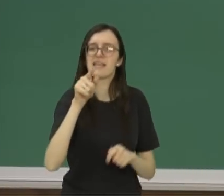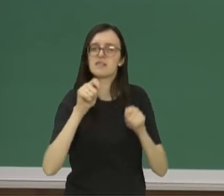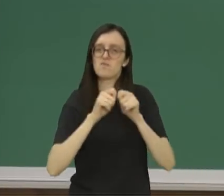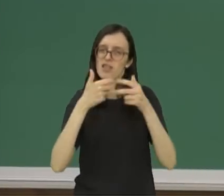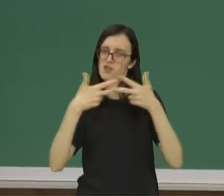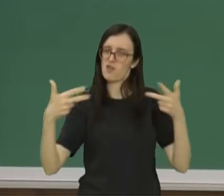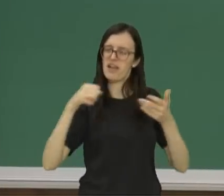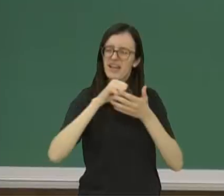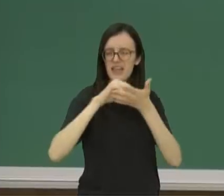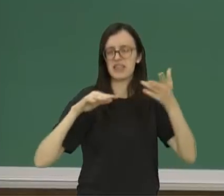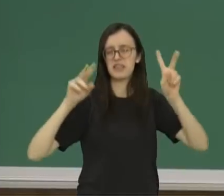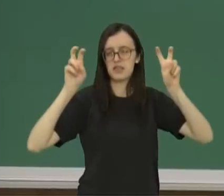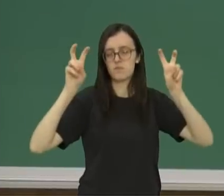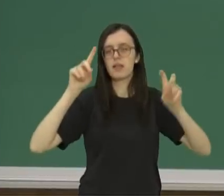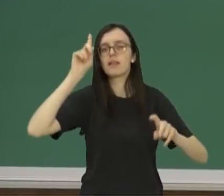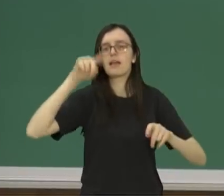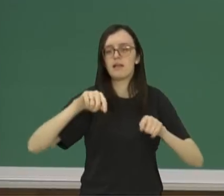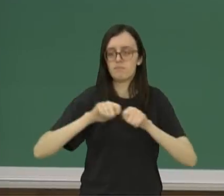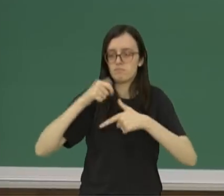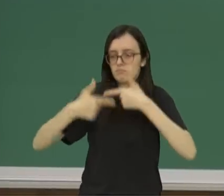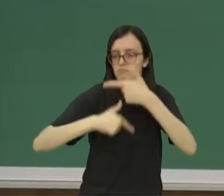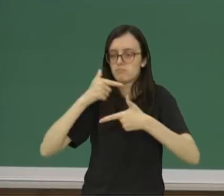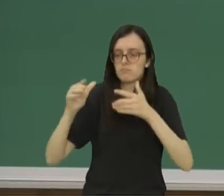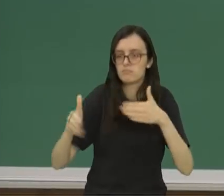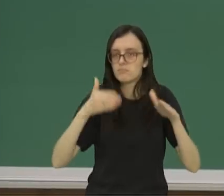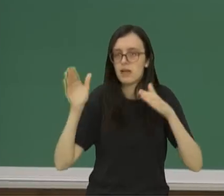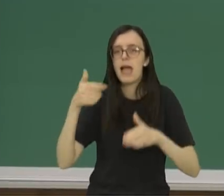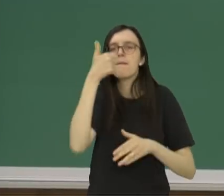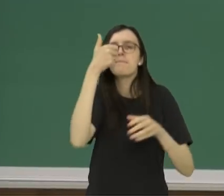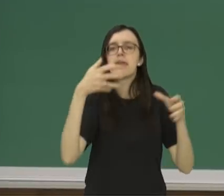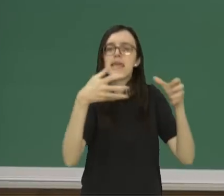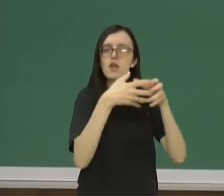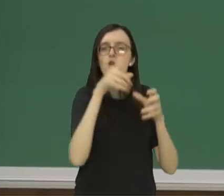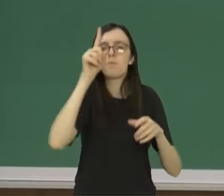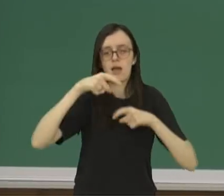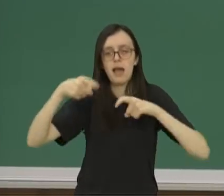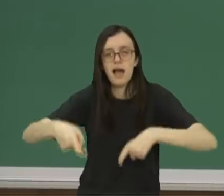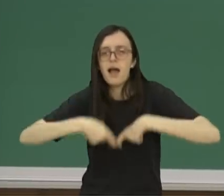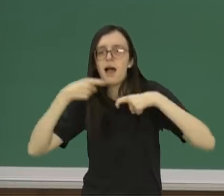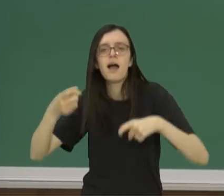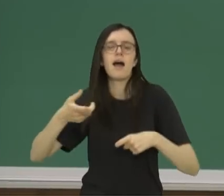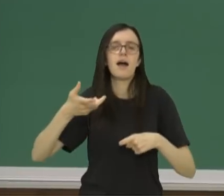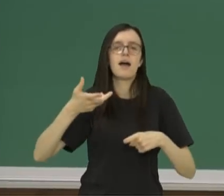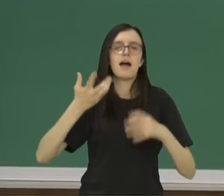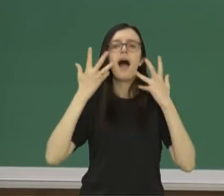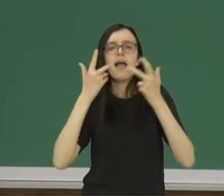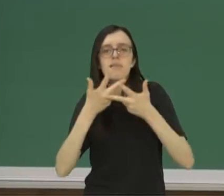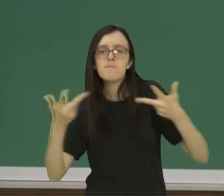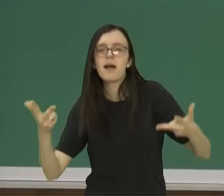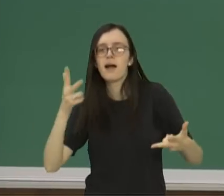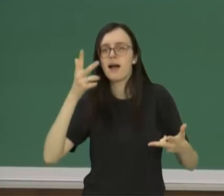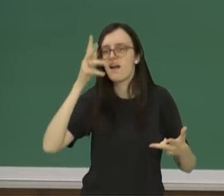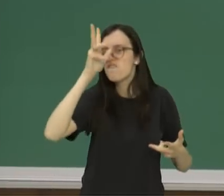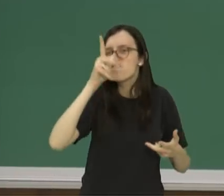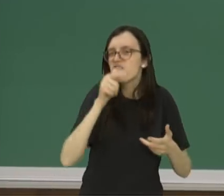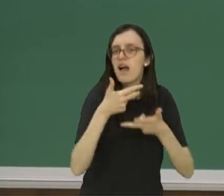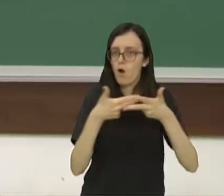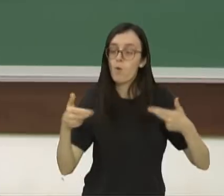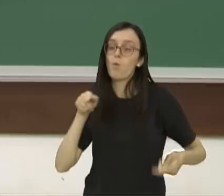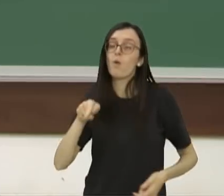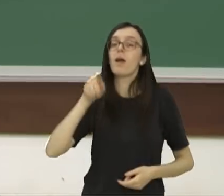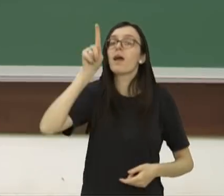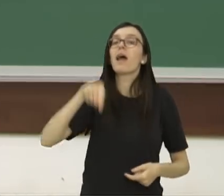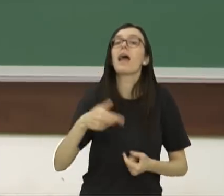atividade, né, que nós falamos atividades do primeiro setor, piscícola, agrícola, aviária, todas essas atividades é